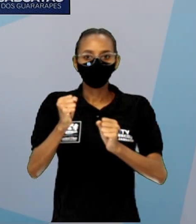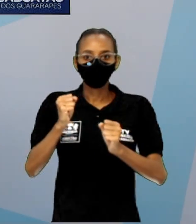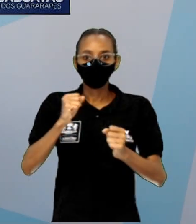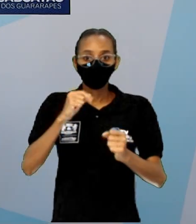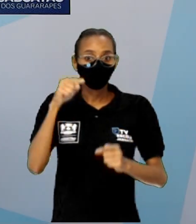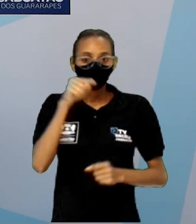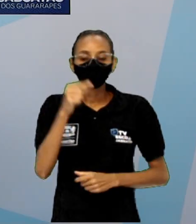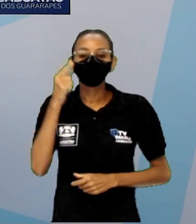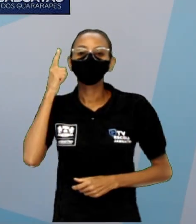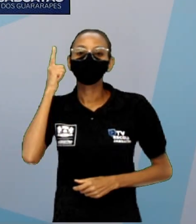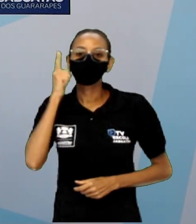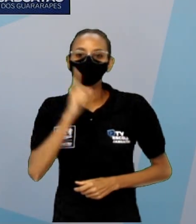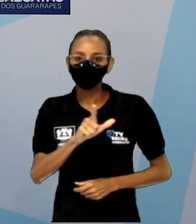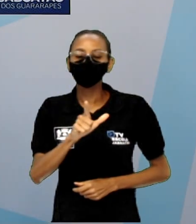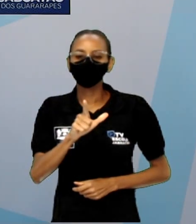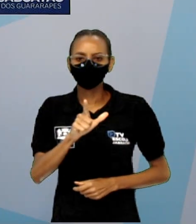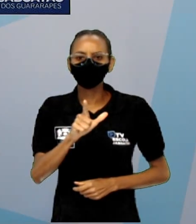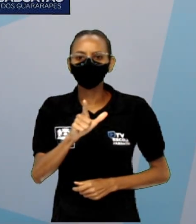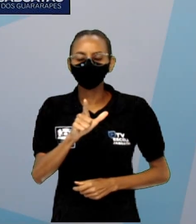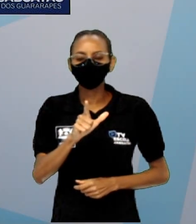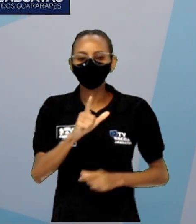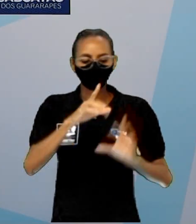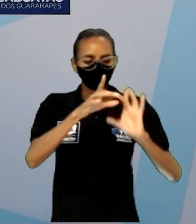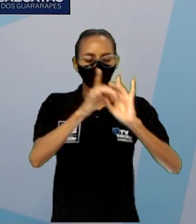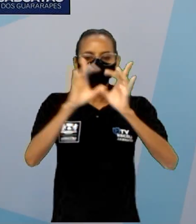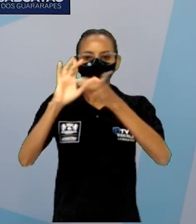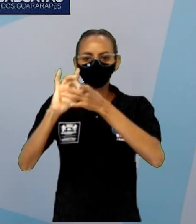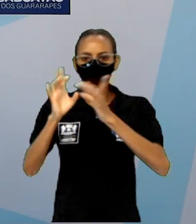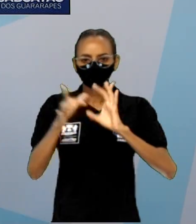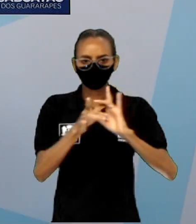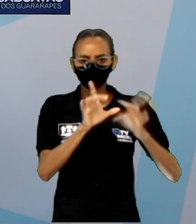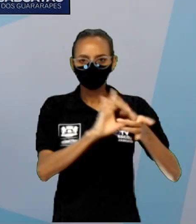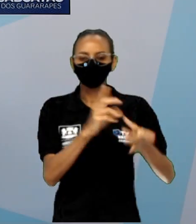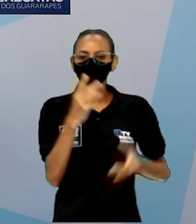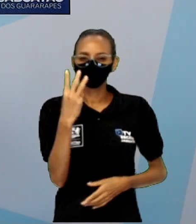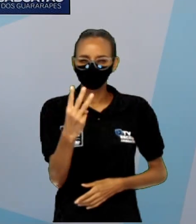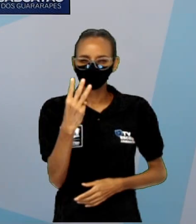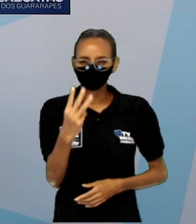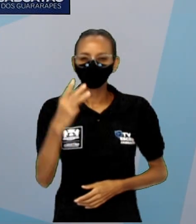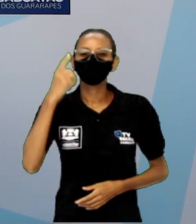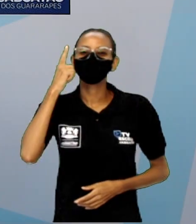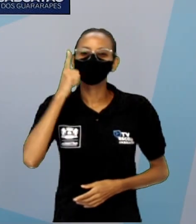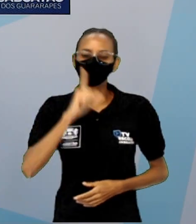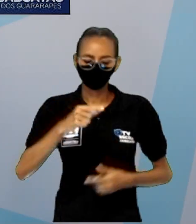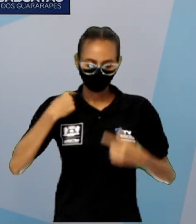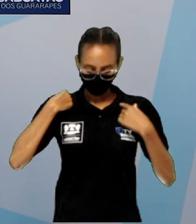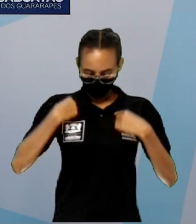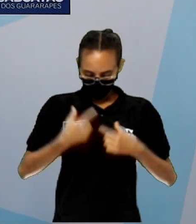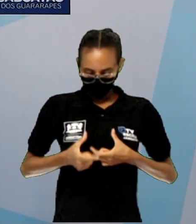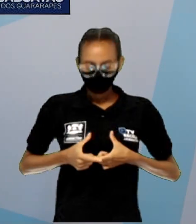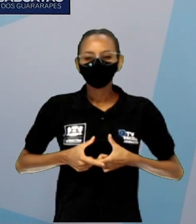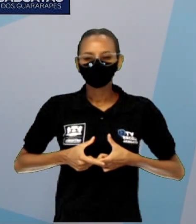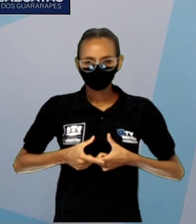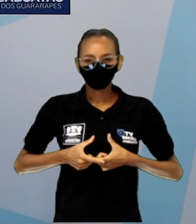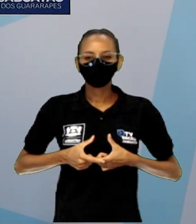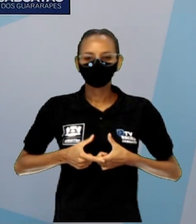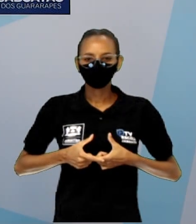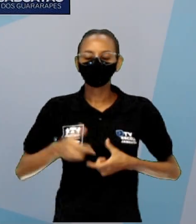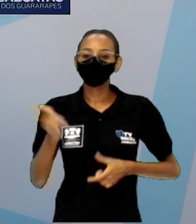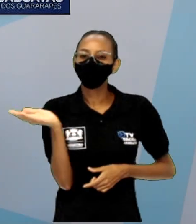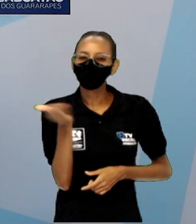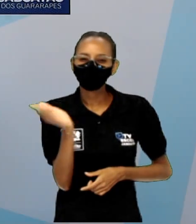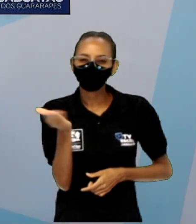mundial quanto recordes olímpicos. Ele fez 3 Olimpíadas, ganhou medalha nas 3 Olimpíadas e ele era um velocista.